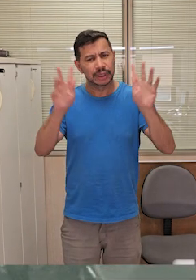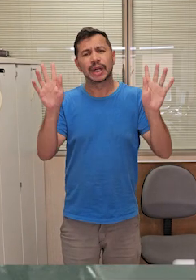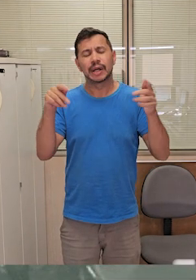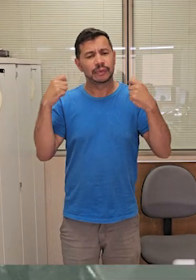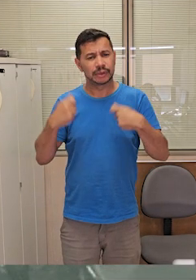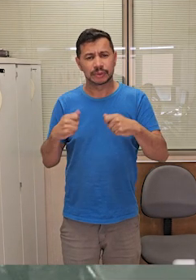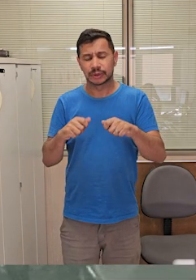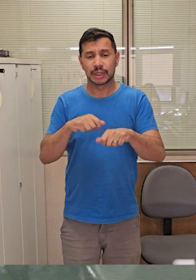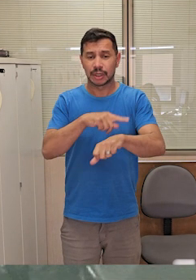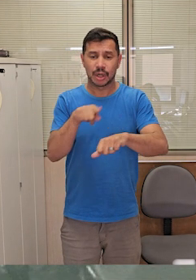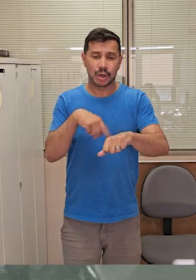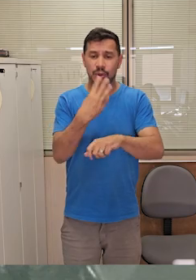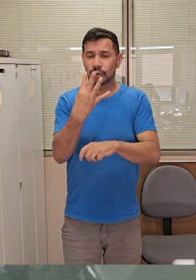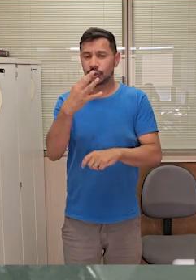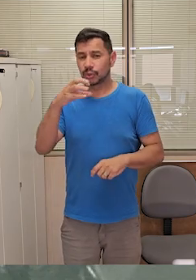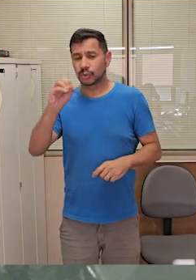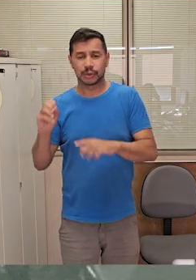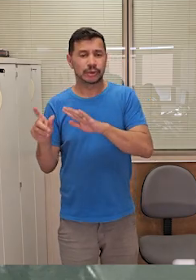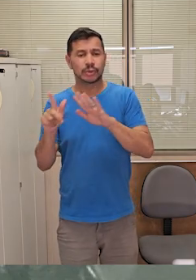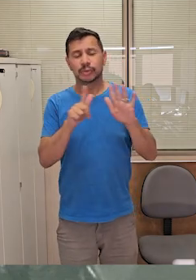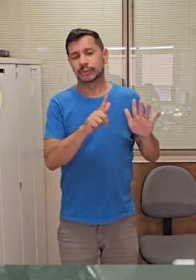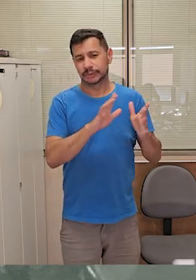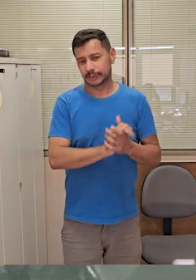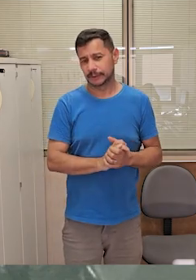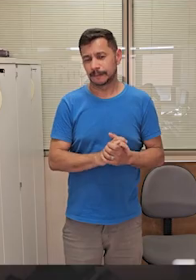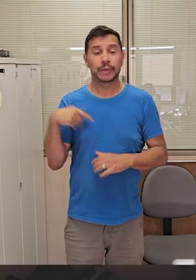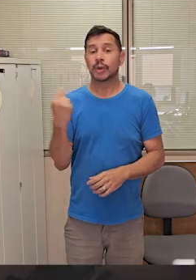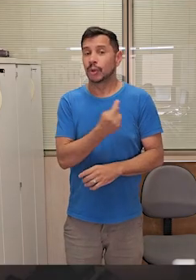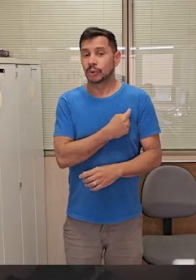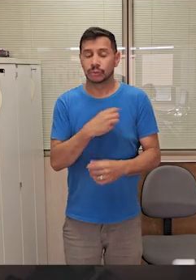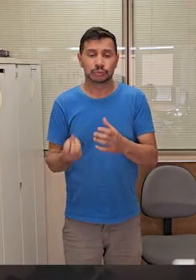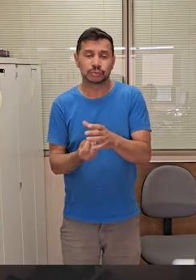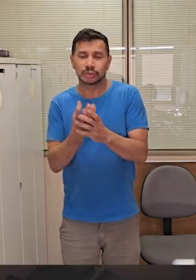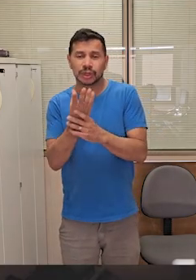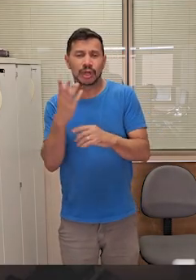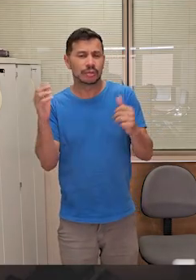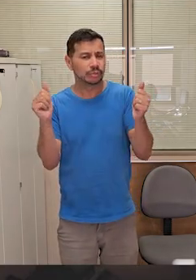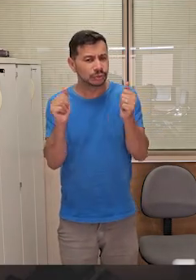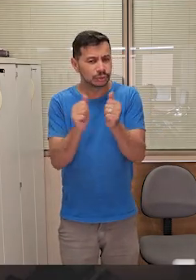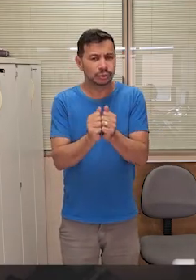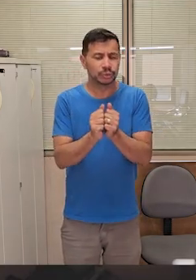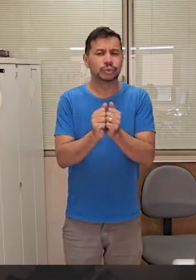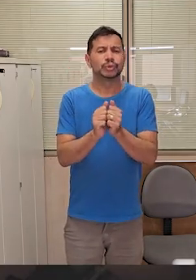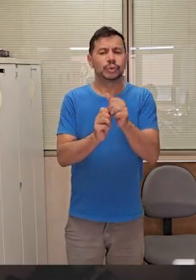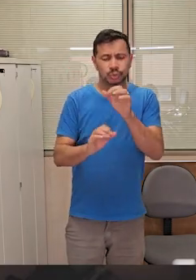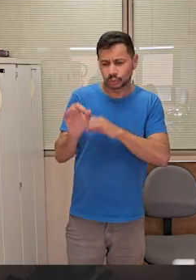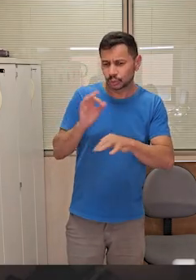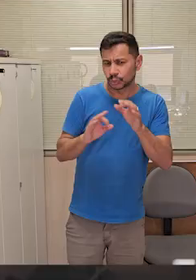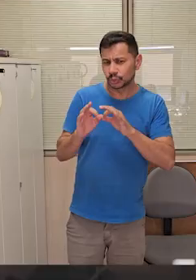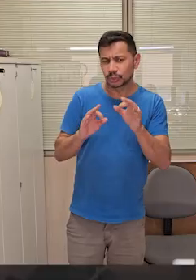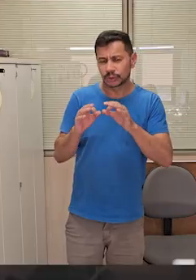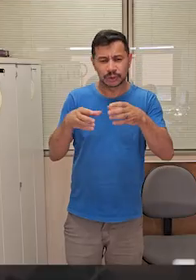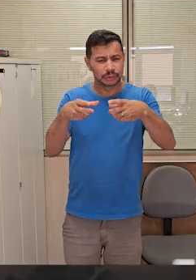greve e redução da jornada de trabalho para 40 horas semanais. Nós criamos, junto da gestão com